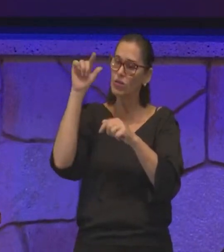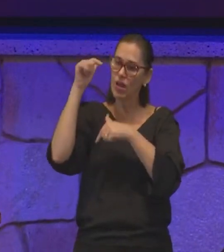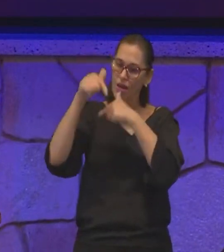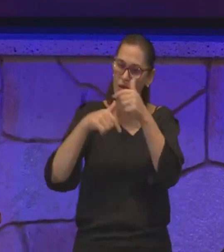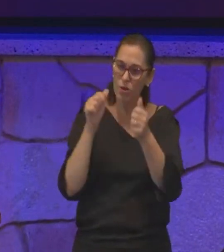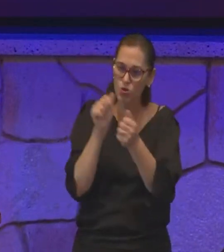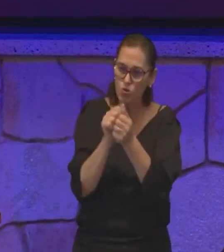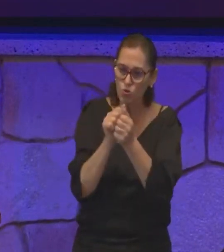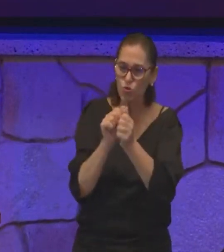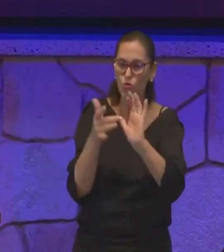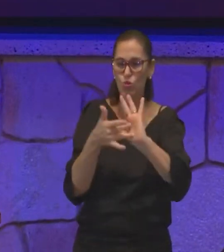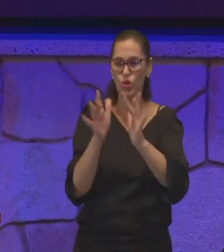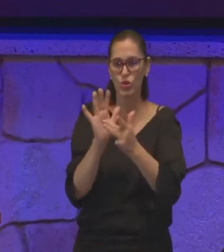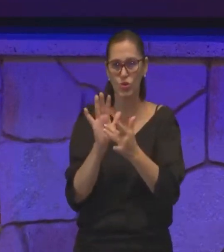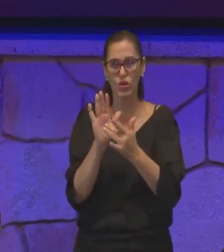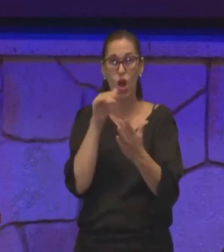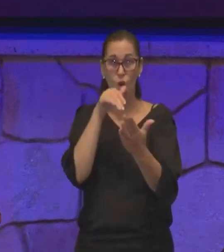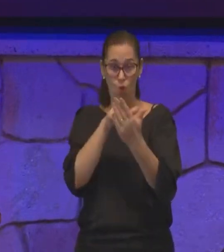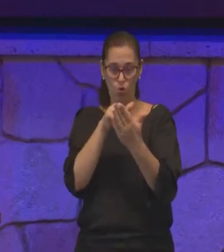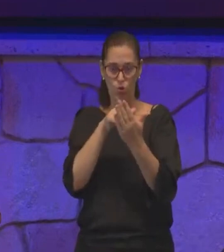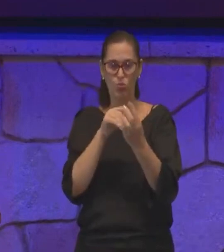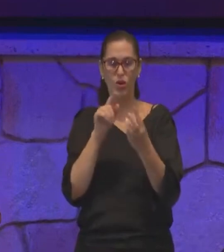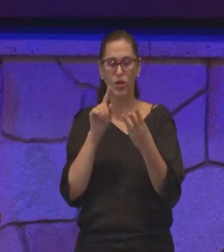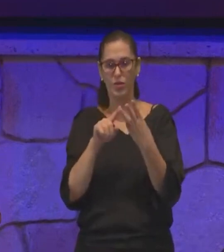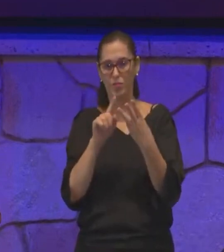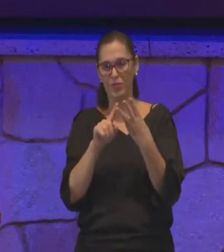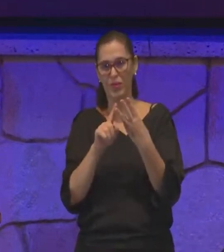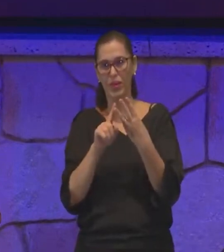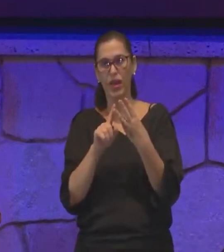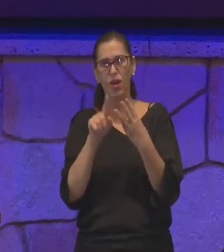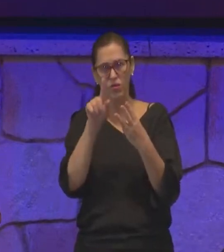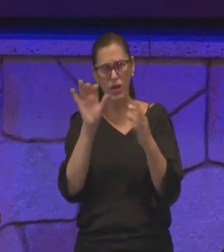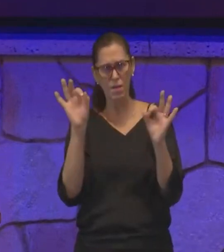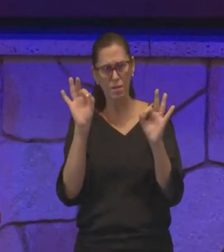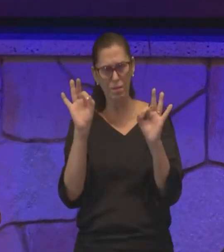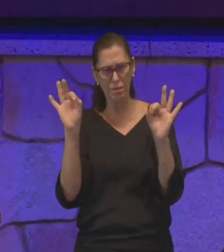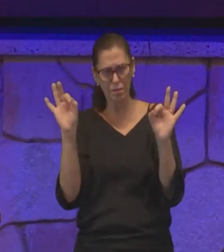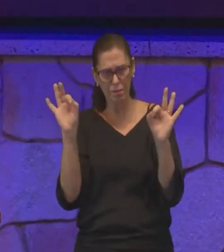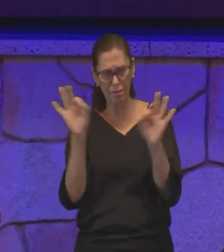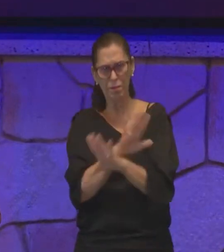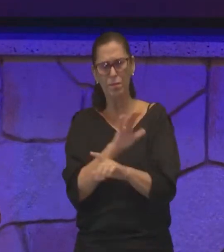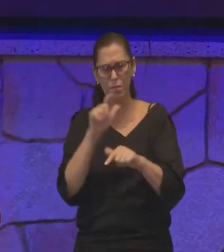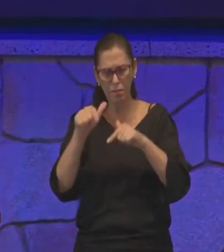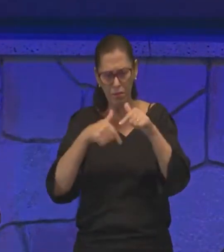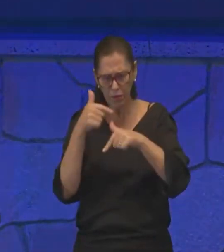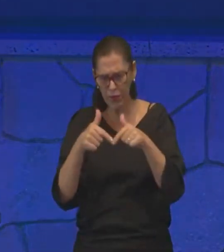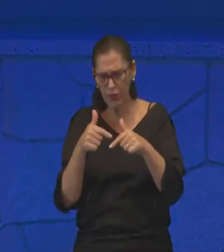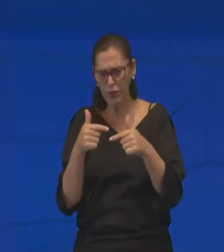irmãos, em terceiro lugar, esteja preparado para as adversidades.